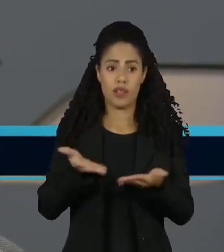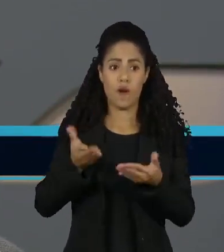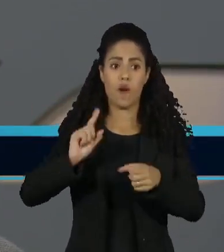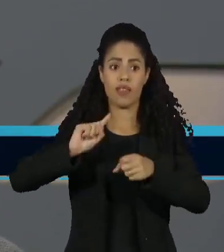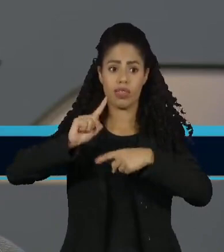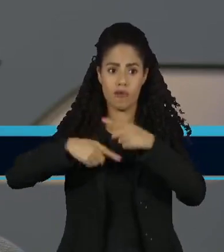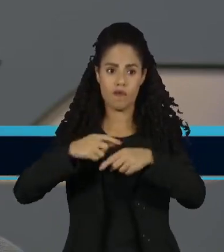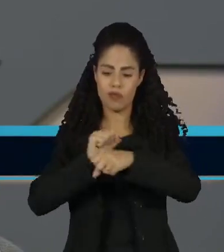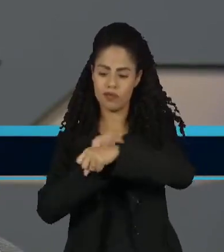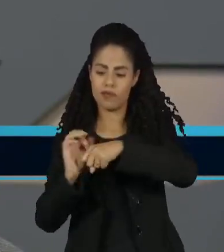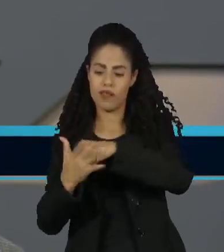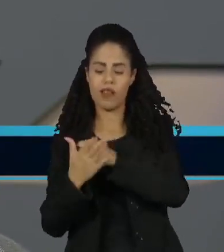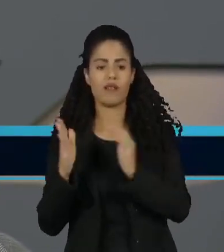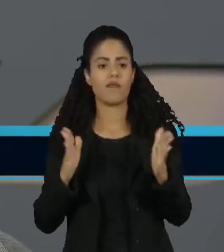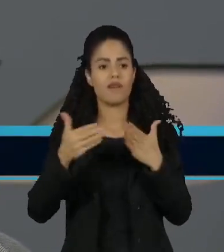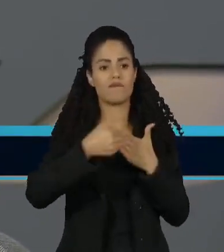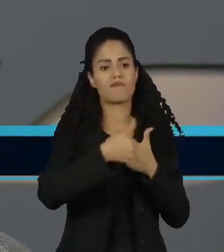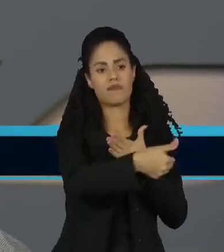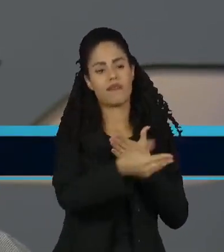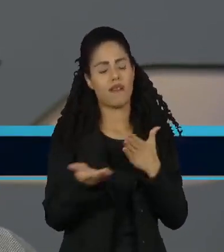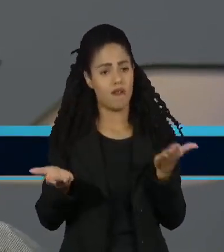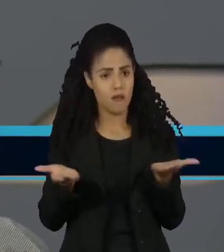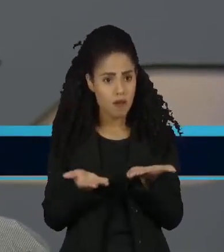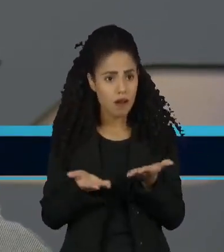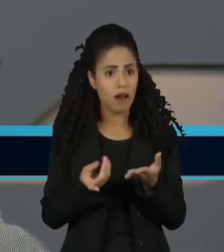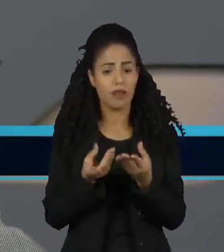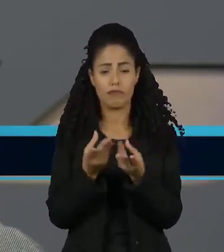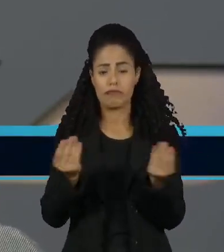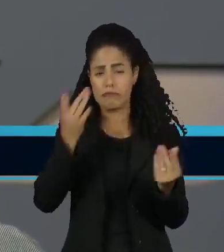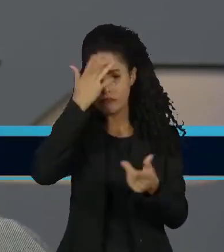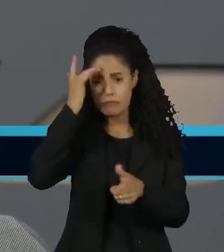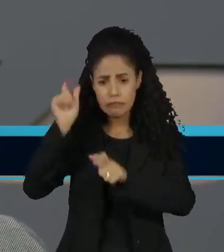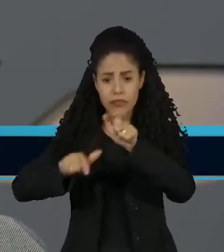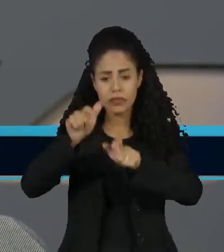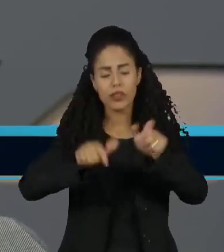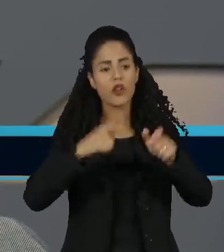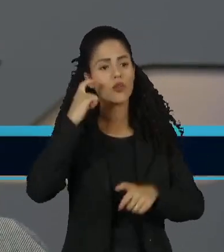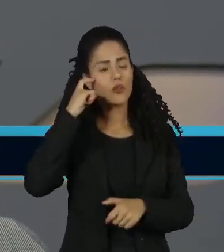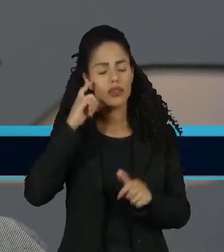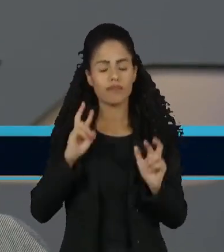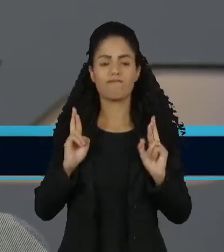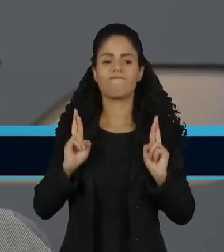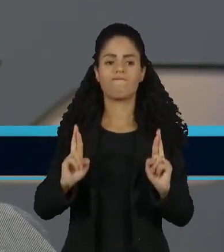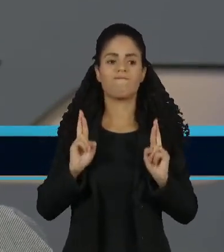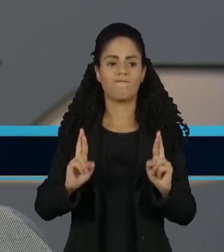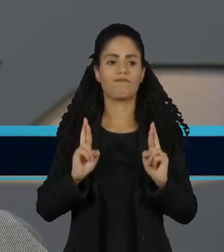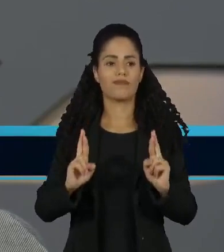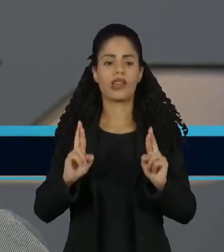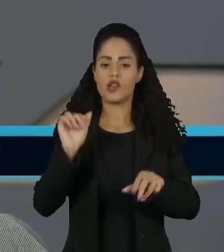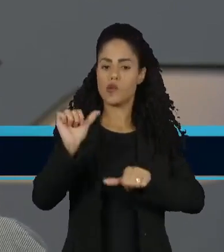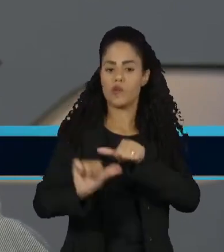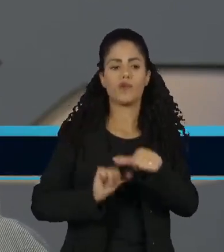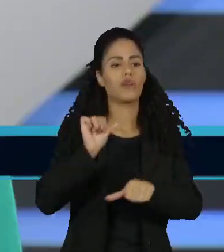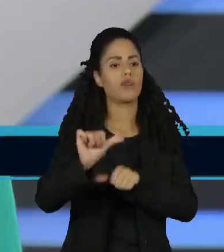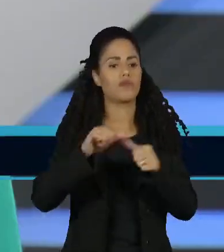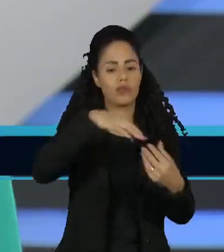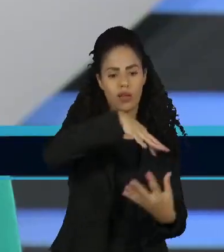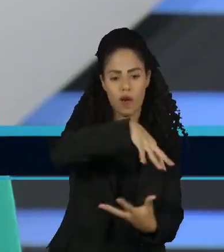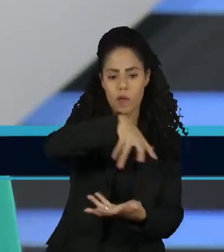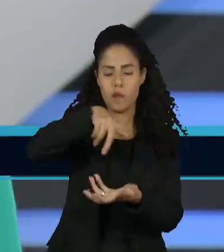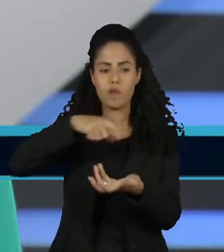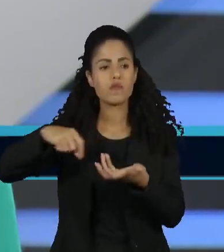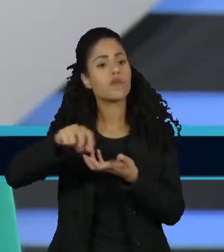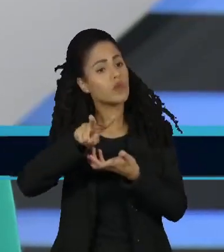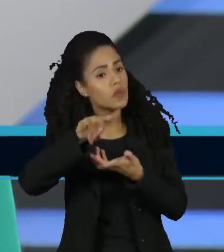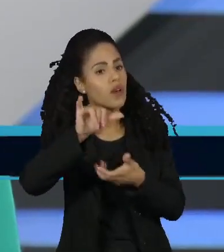pandemia Covid-19, muita gente criou a expectativa de que haveria uma mudança de postura, né,